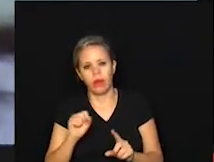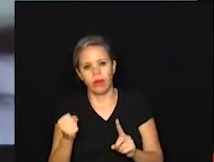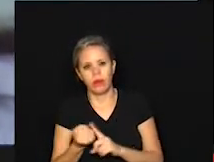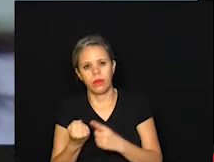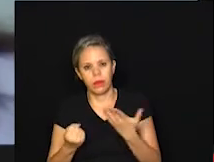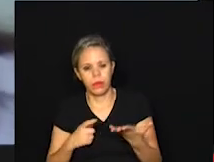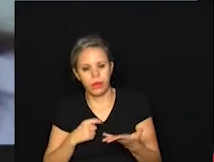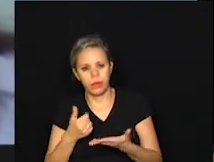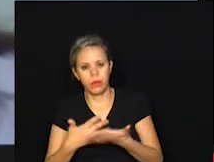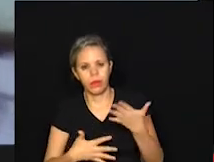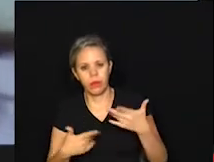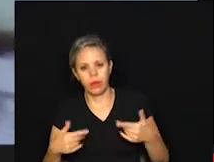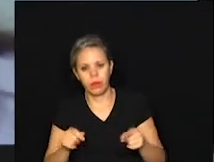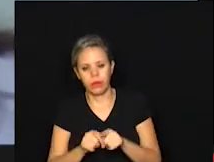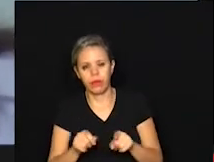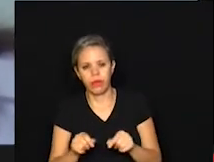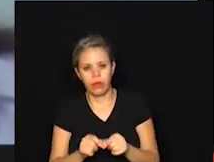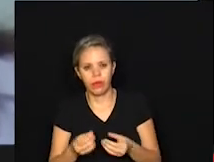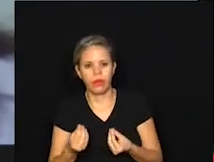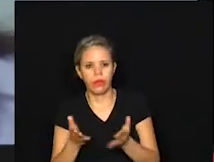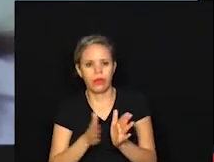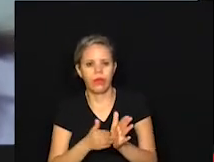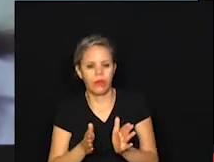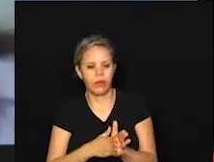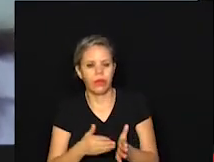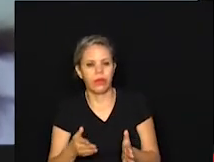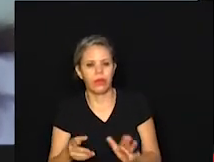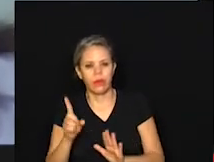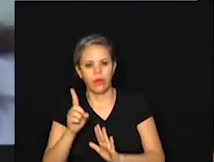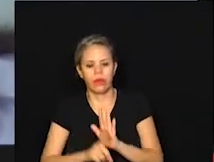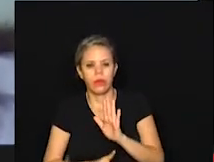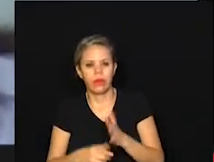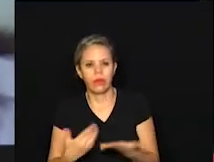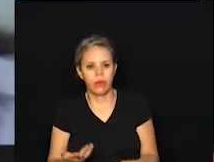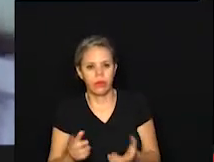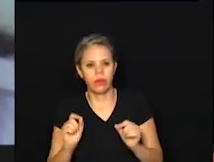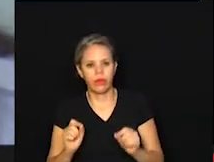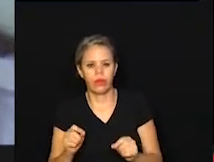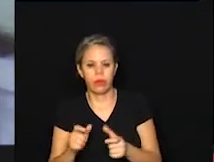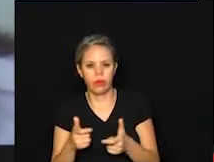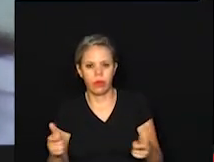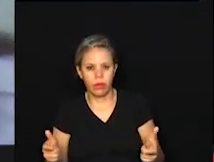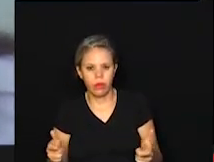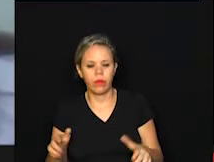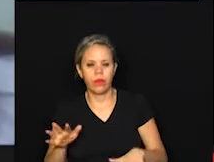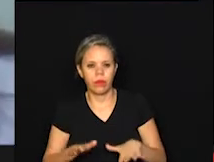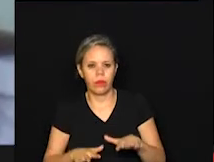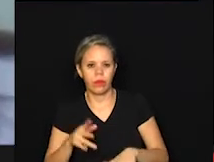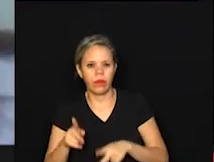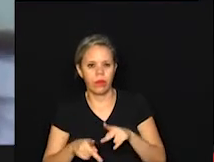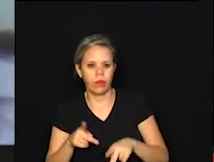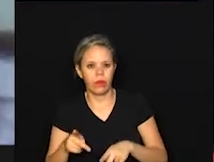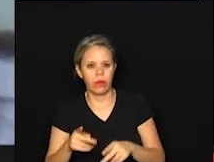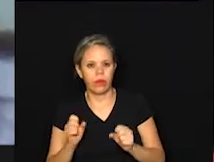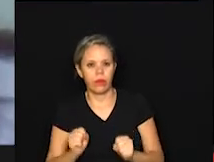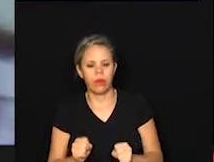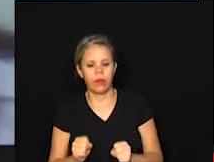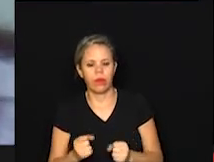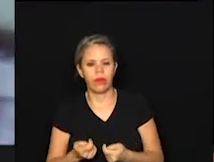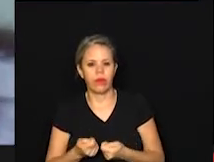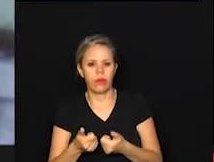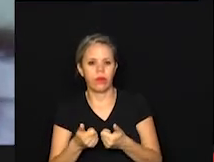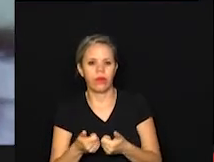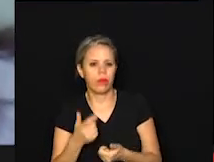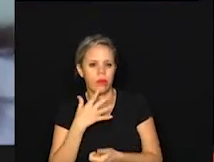tem muita coisa que é ofertada, são muitos os direitos e que, na maioria das vezes, as pessoas que podem ser beneficiadas